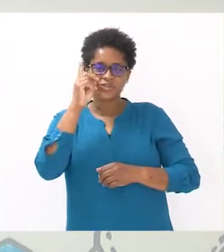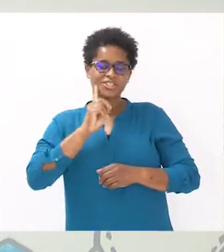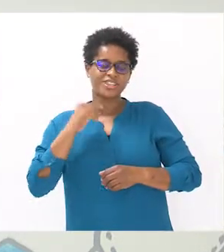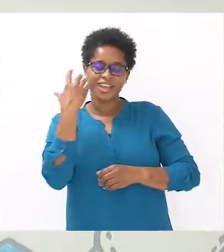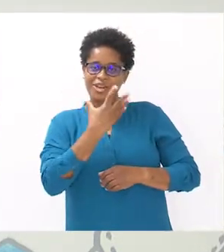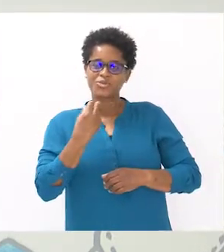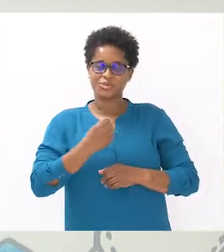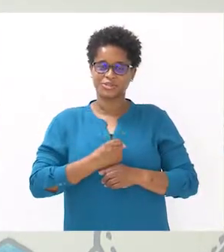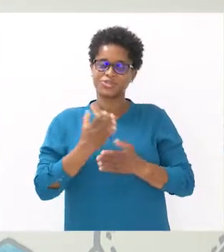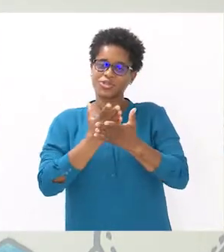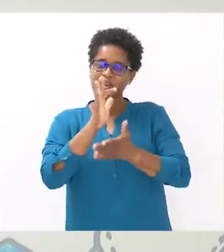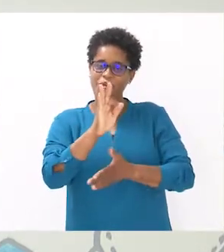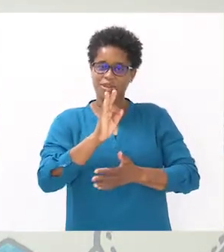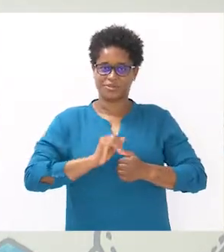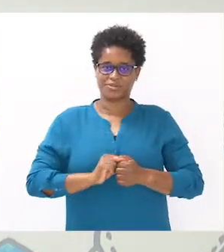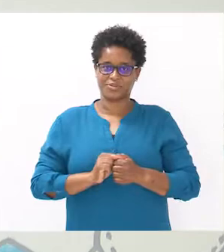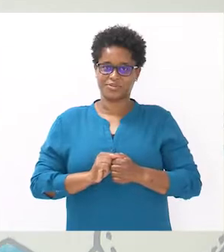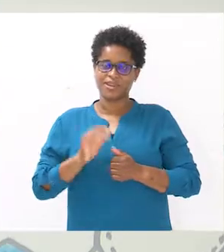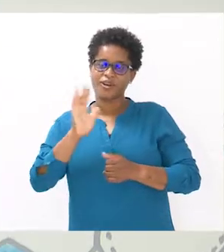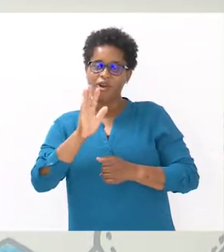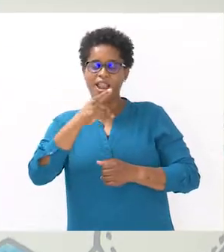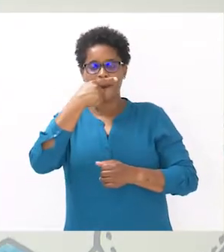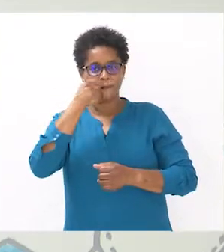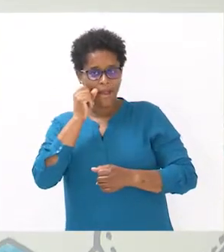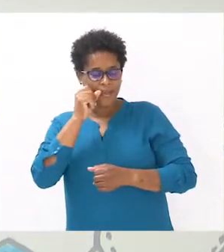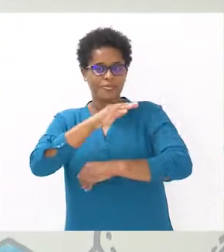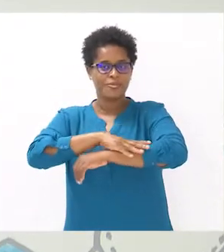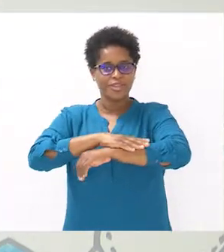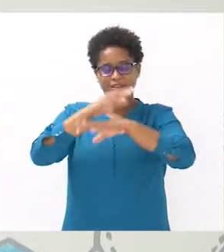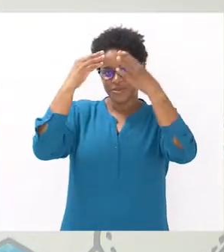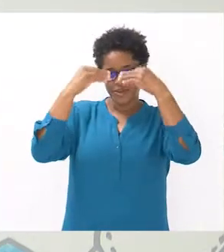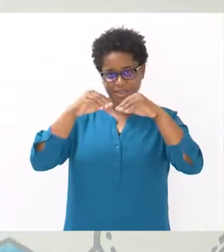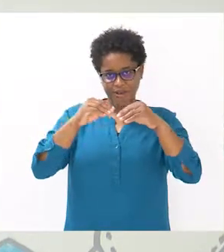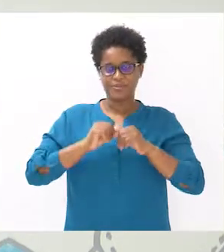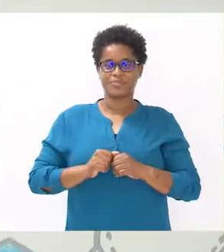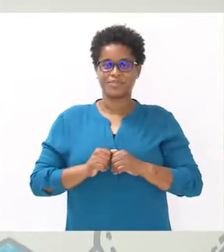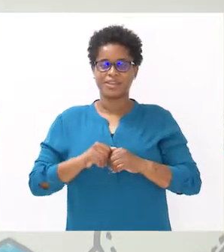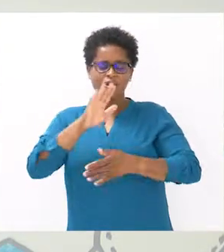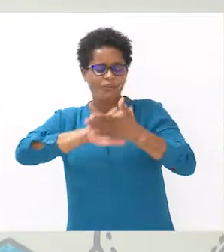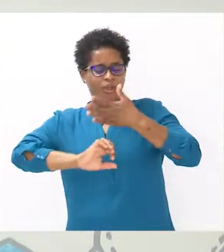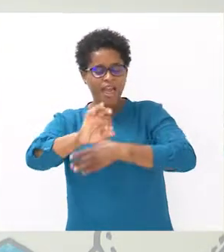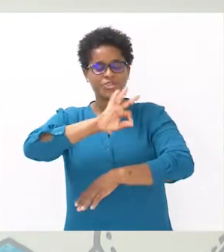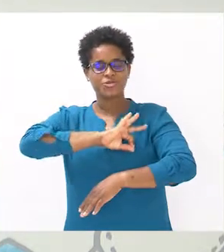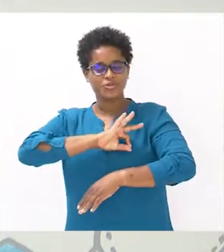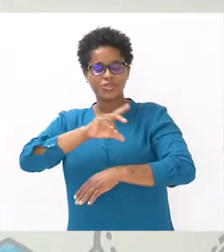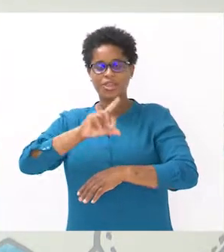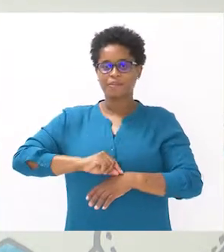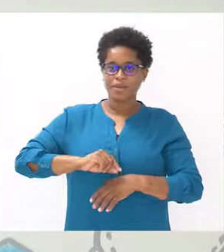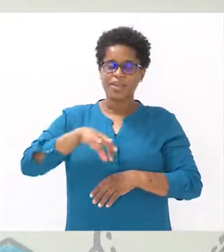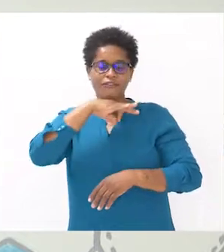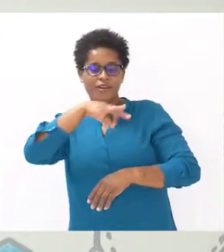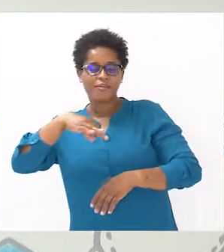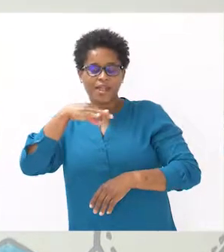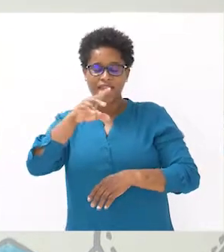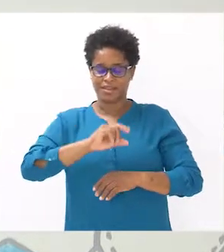e alunas do quarto ano. Olá, pais, encarregados de educação, colegas, professores e